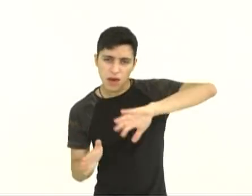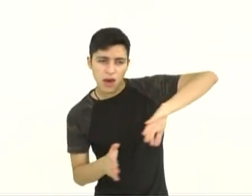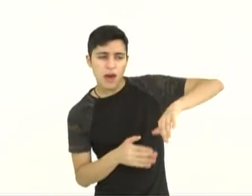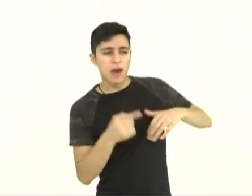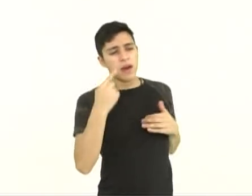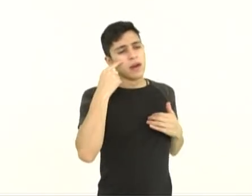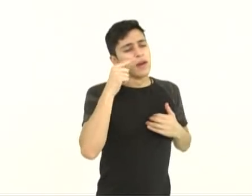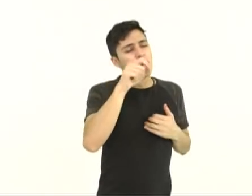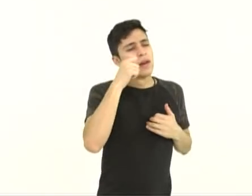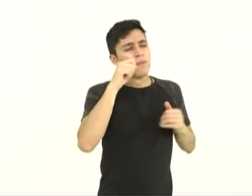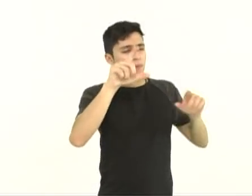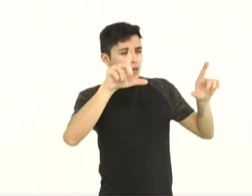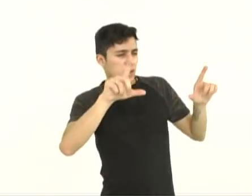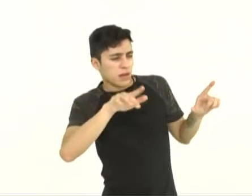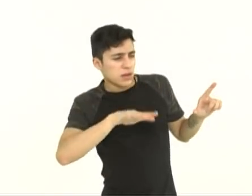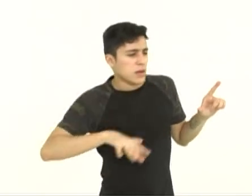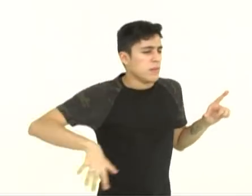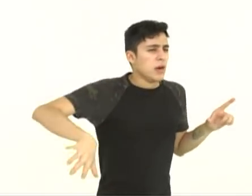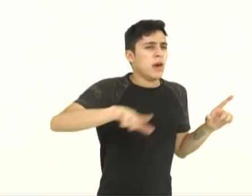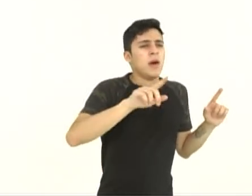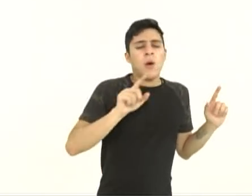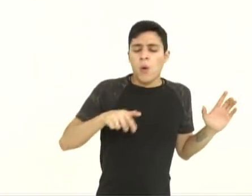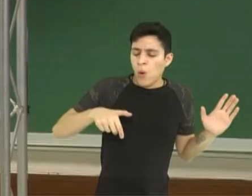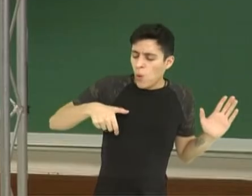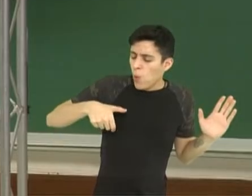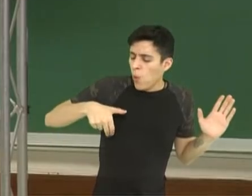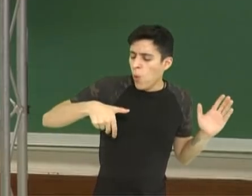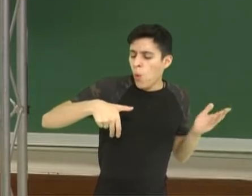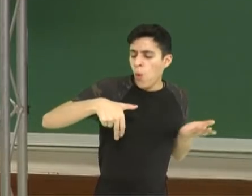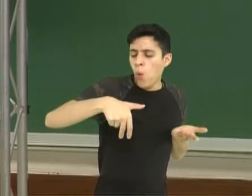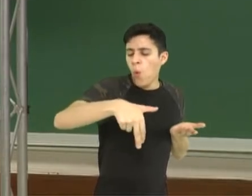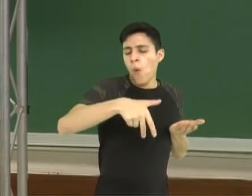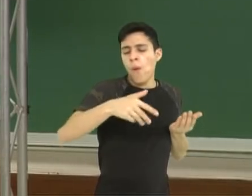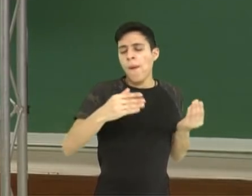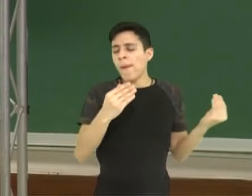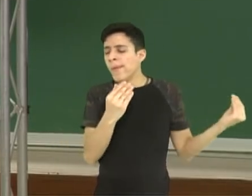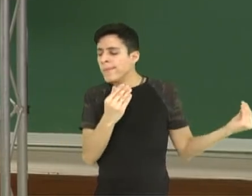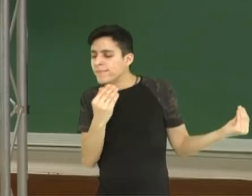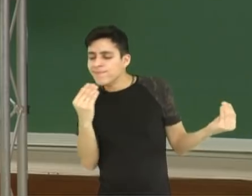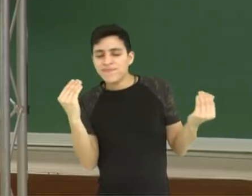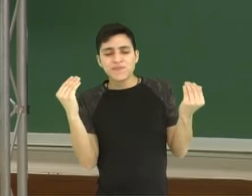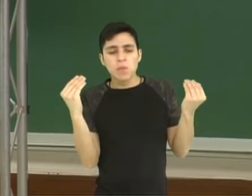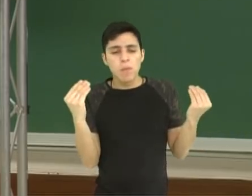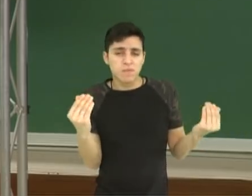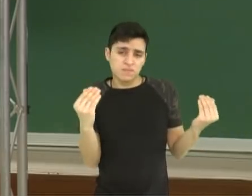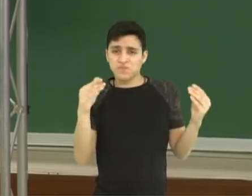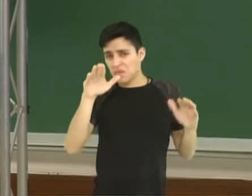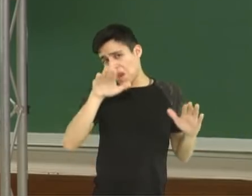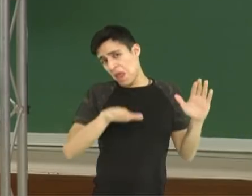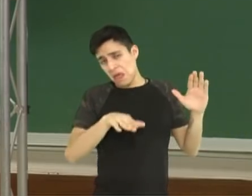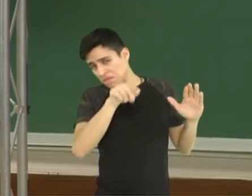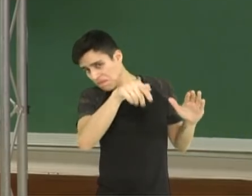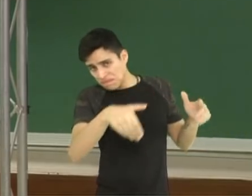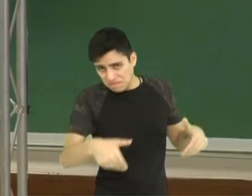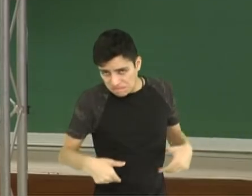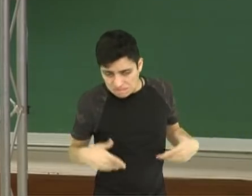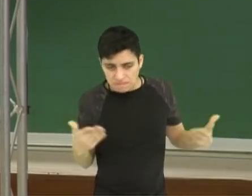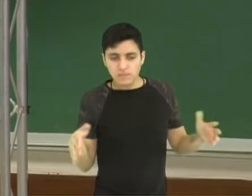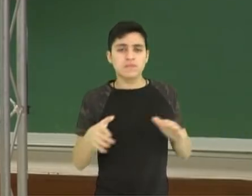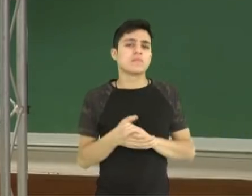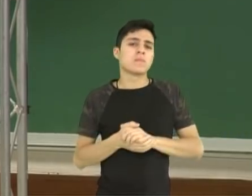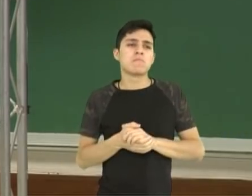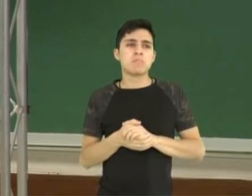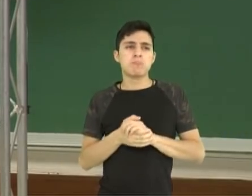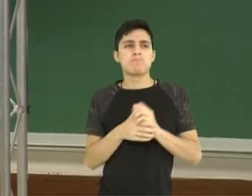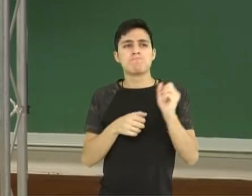que ela está passeando? Ela sentiu fome? Está comendo um pedacinho de melancia? Ela está andando?